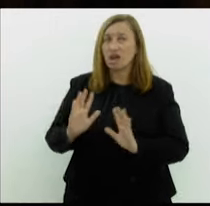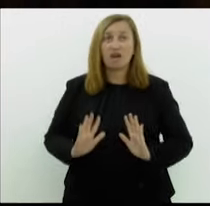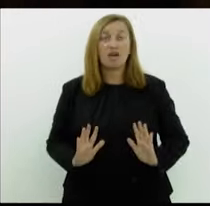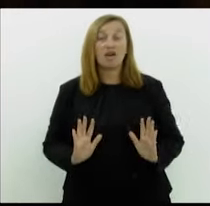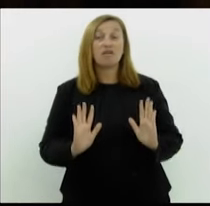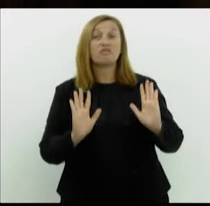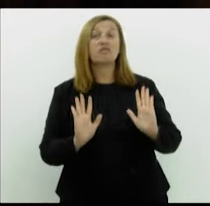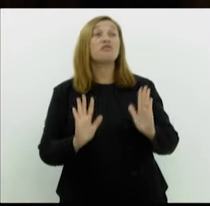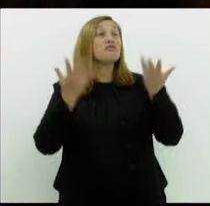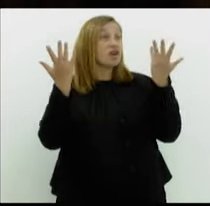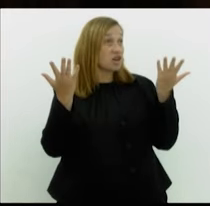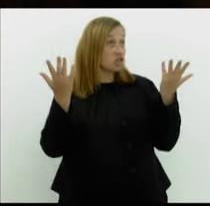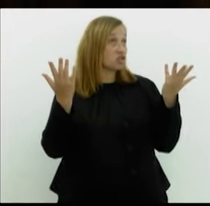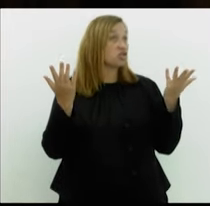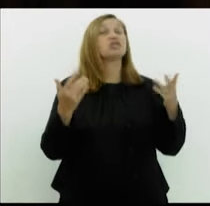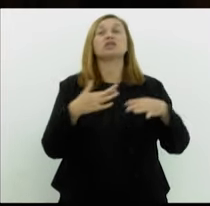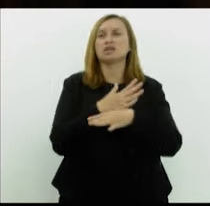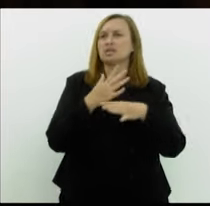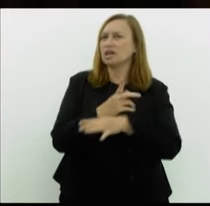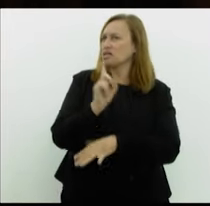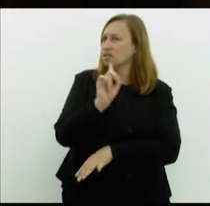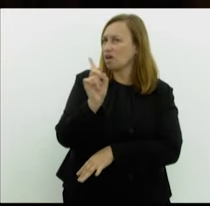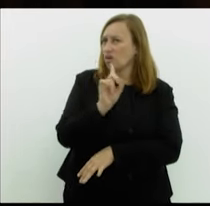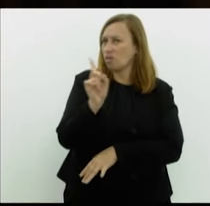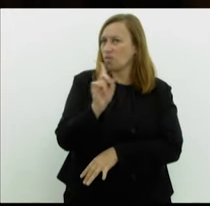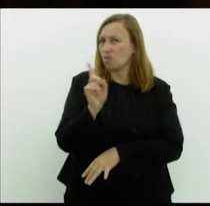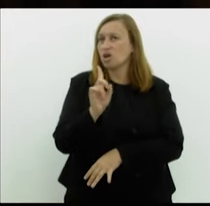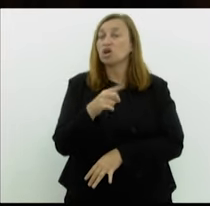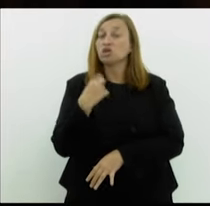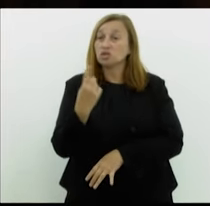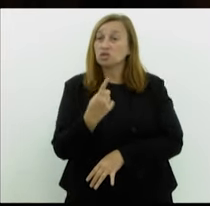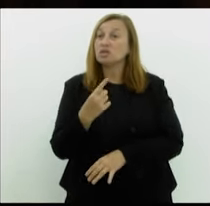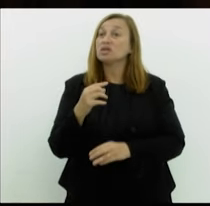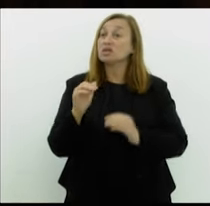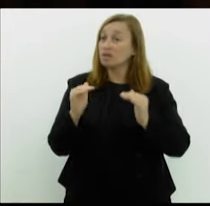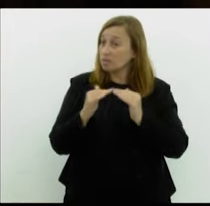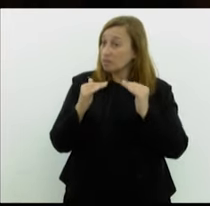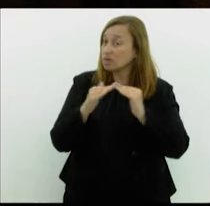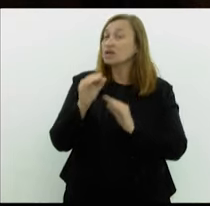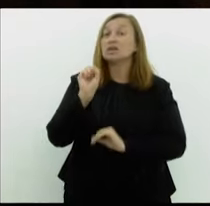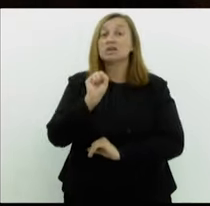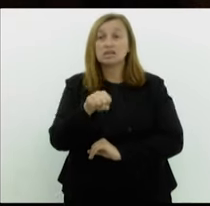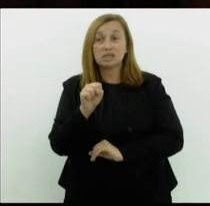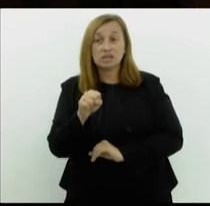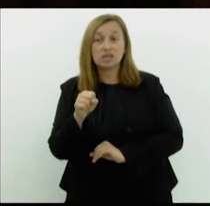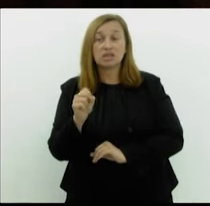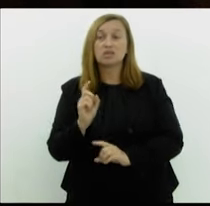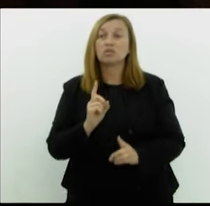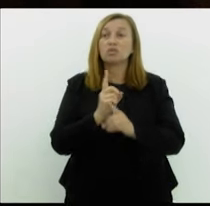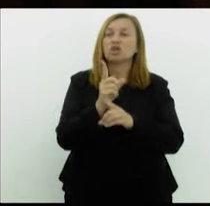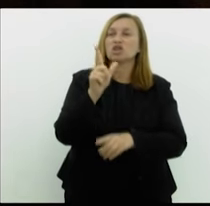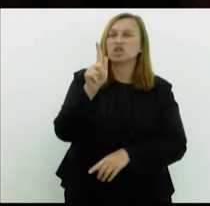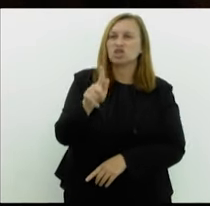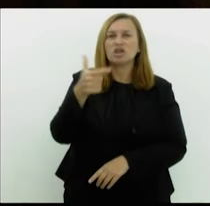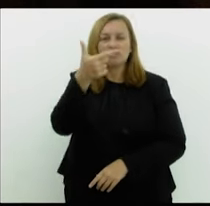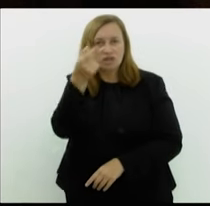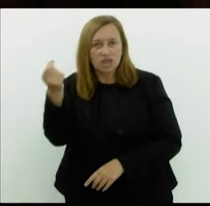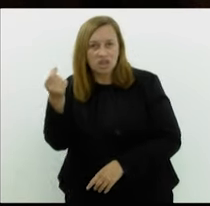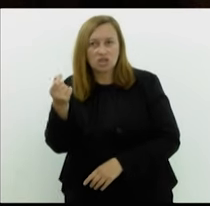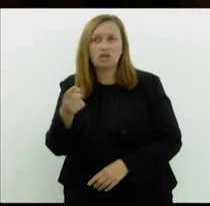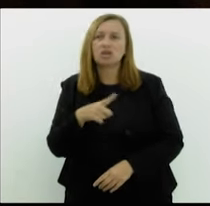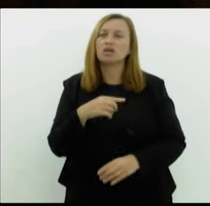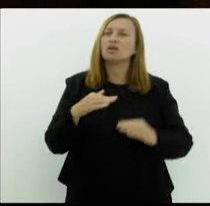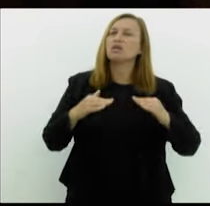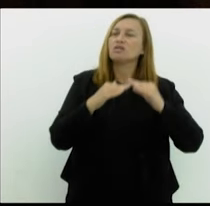contrários à realização de eventos na cidade. Não. Somos favoráveis à realização do encontro do G20, somos